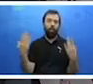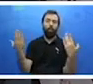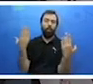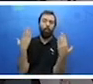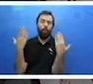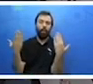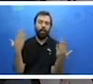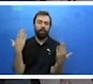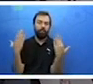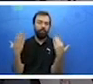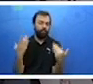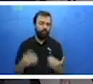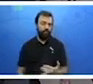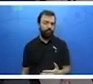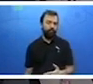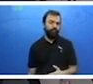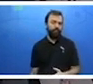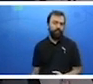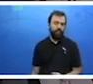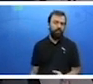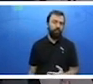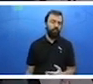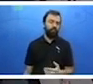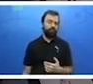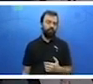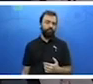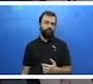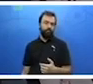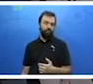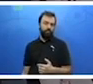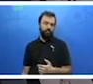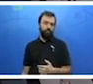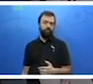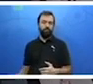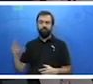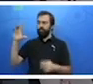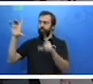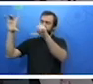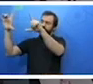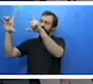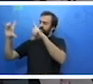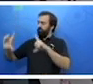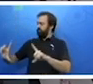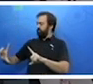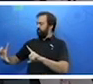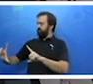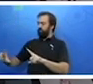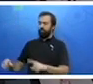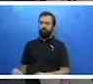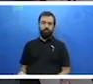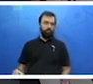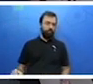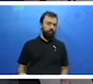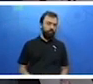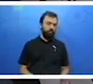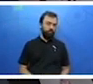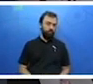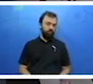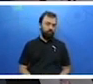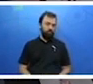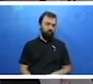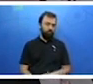169 como era, lembra os nomes diferentes? E como é hoje, que vocês pintaram e colocaram o nome.